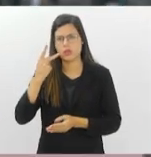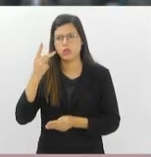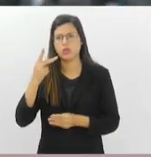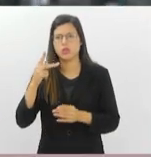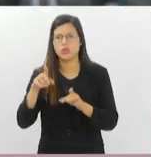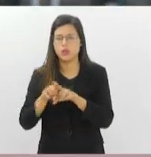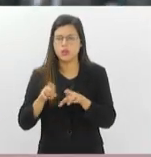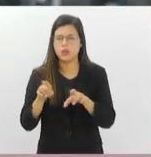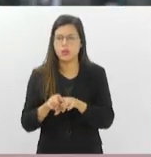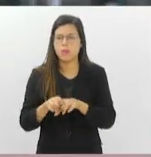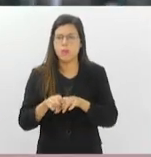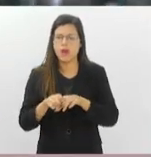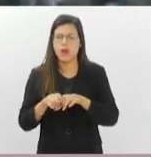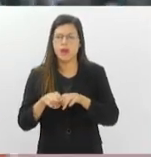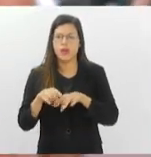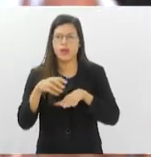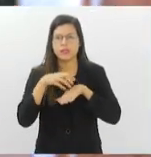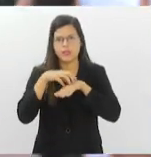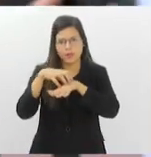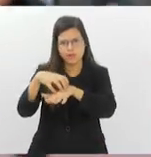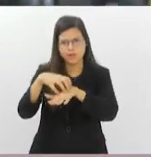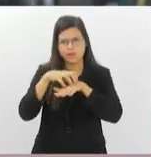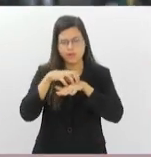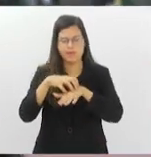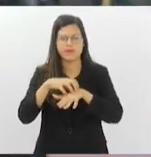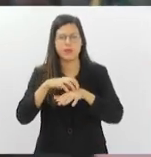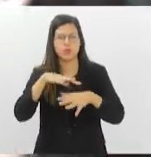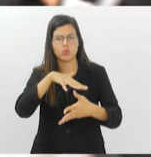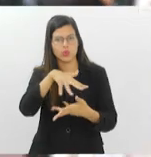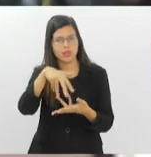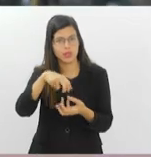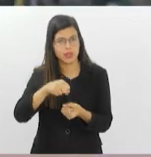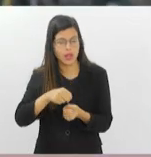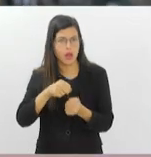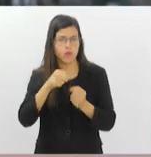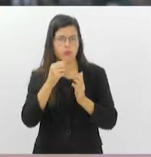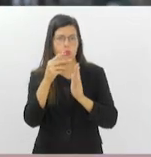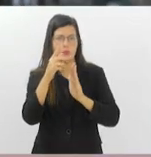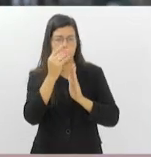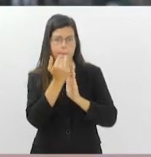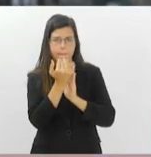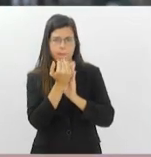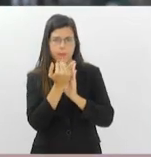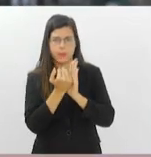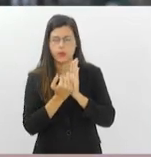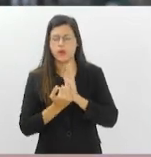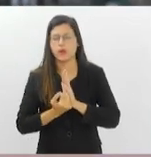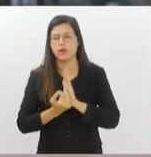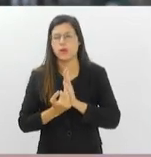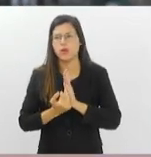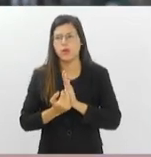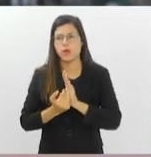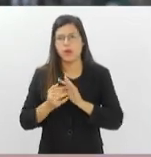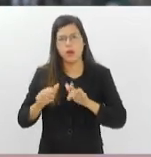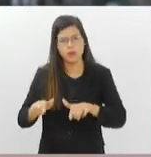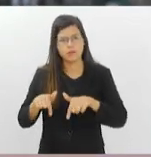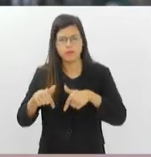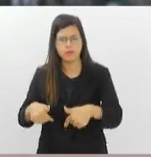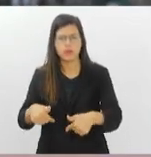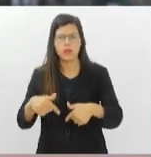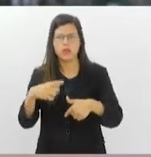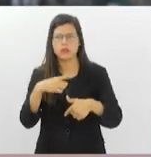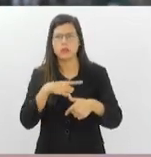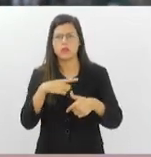sustentável em programas e em em efetivamente eh praticar uma mobilidade